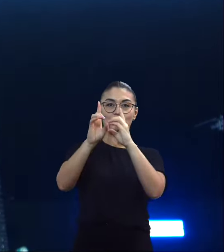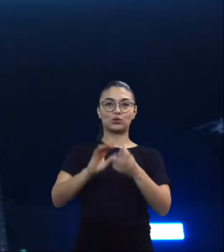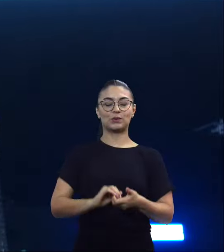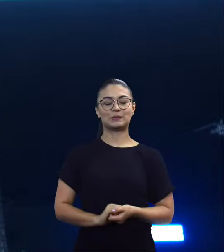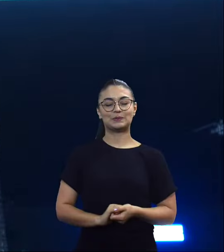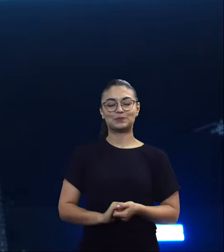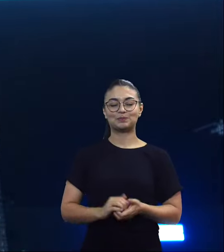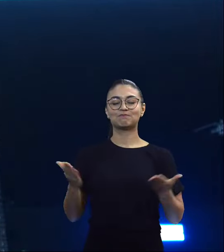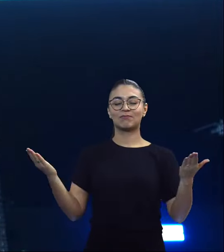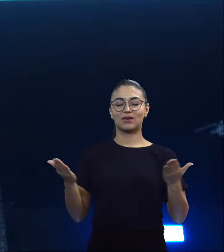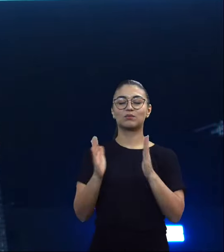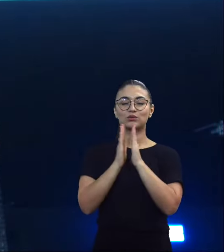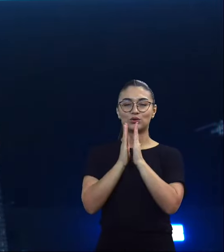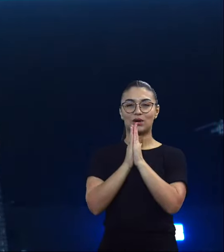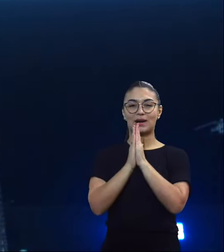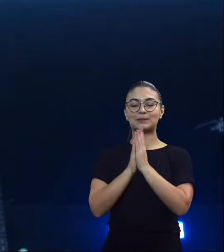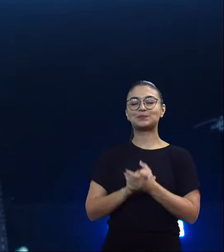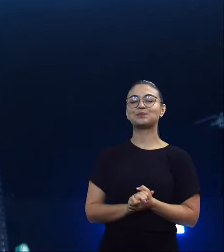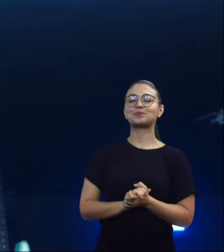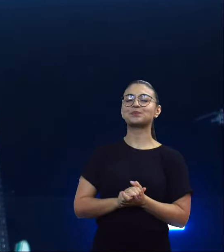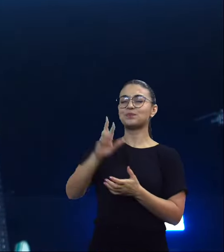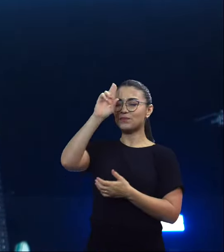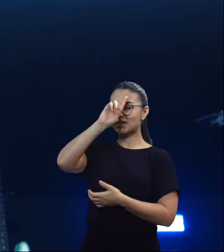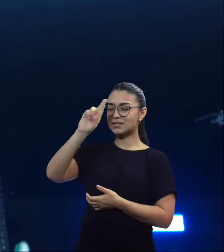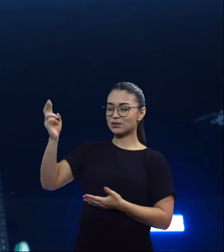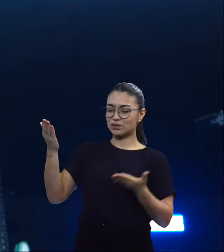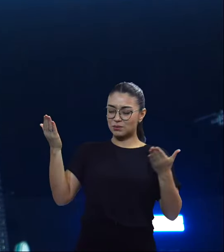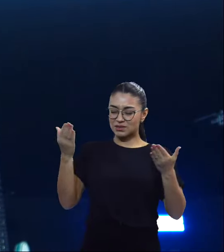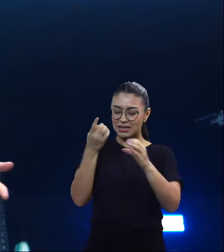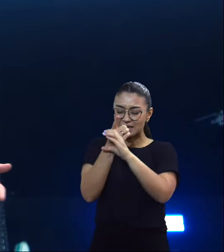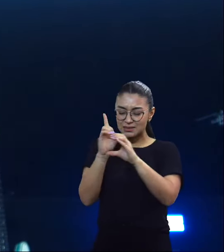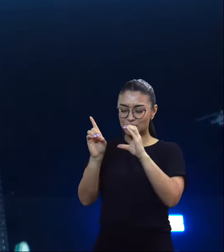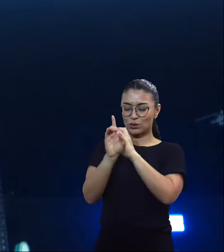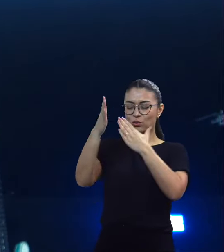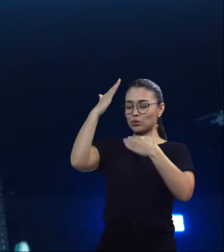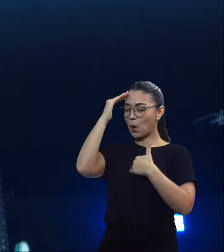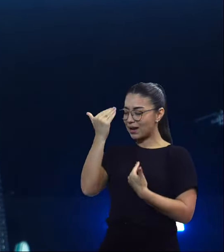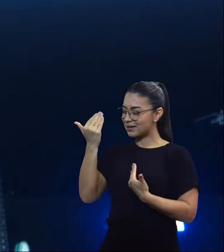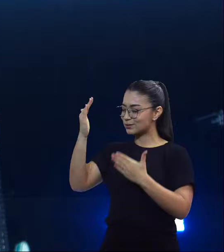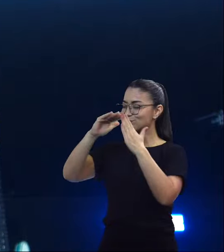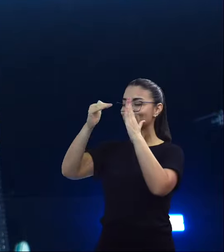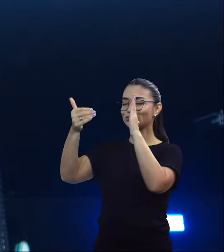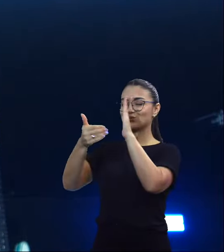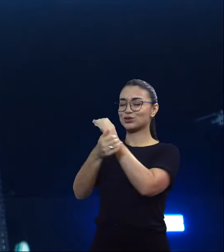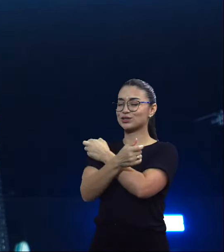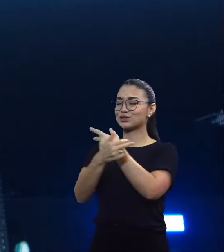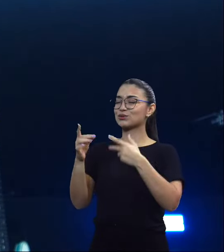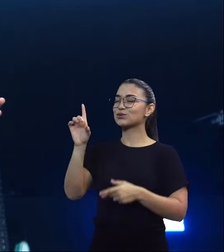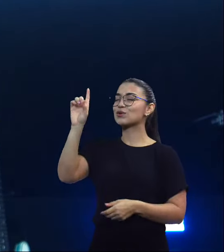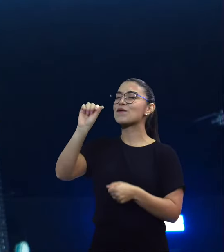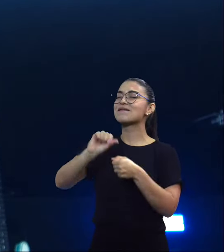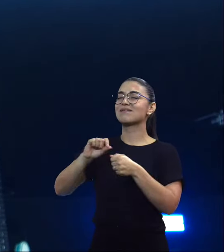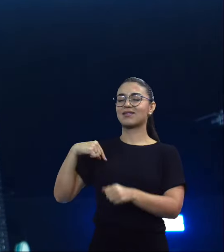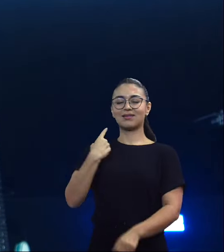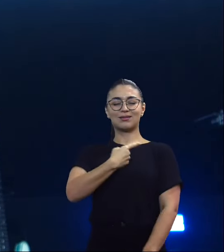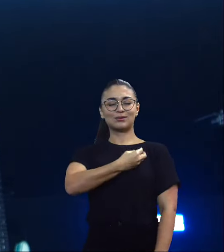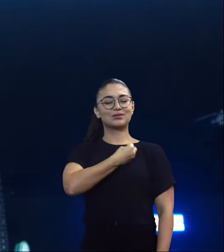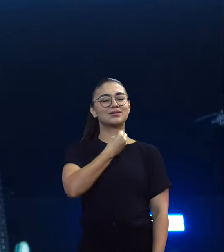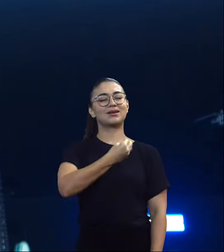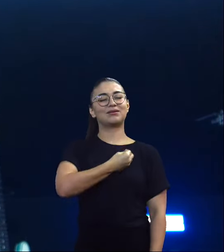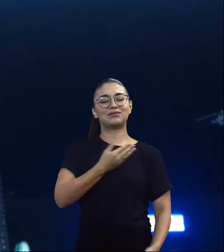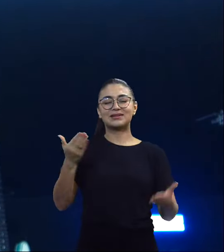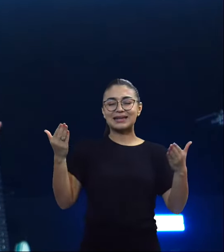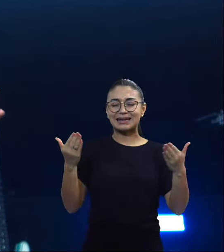Vamos orar mais uma vez? Senhor, estamos hoje nesse culto agradecendo tudo aquilo que você tem realizado nas nossas vidas, aqui